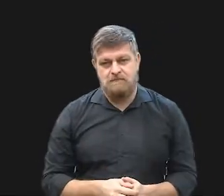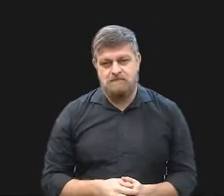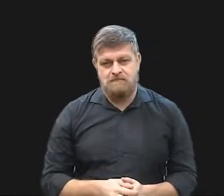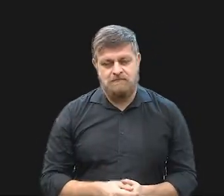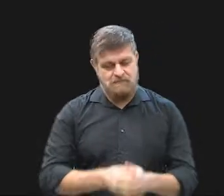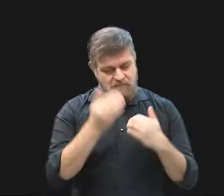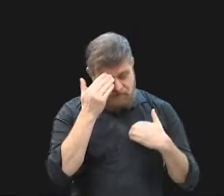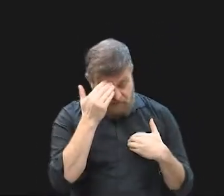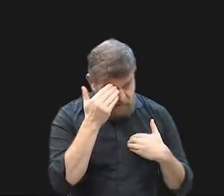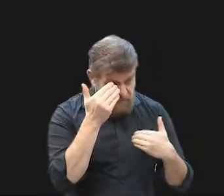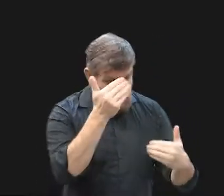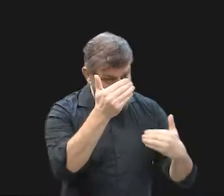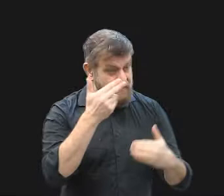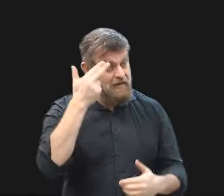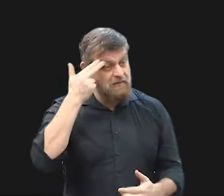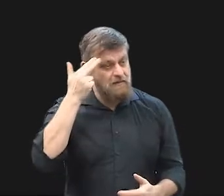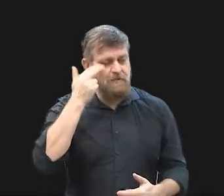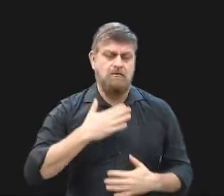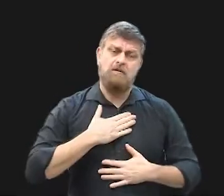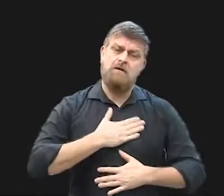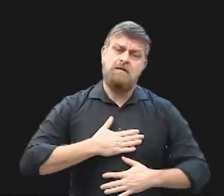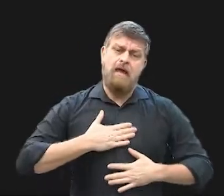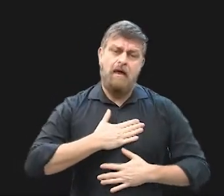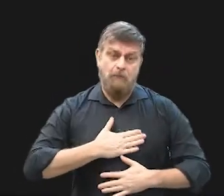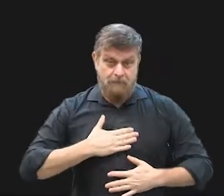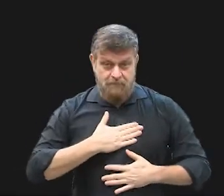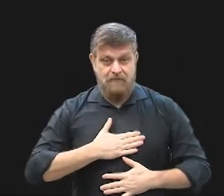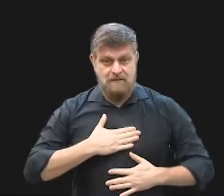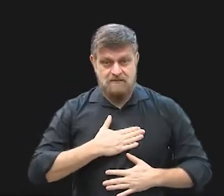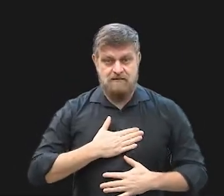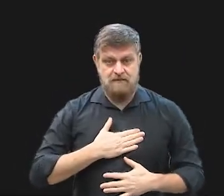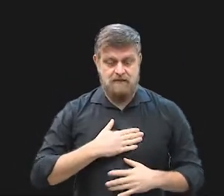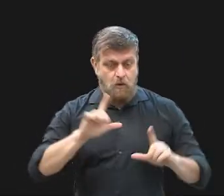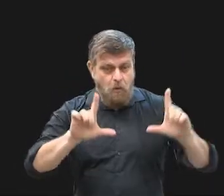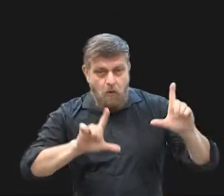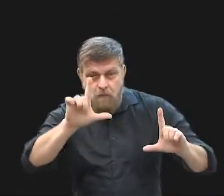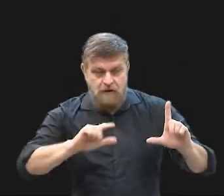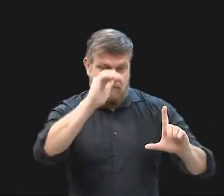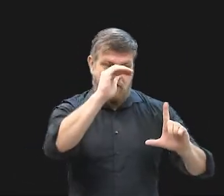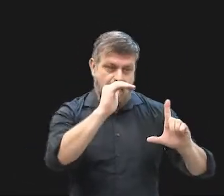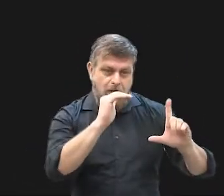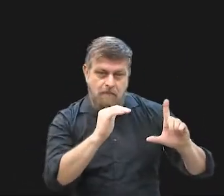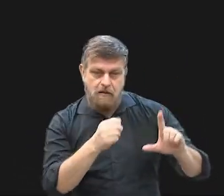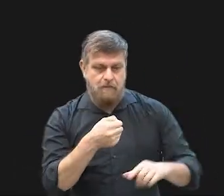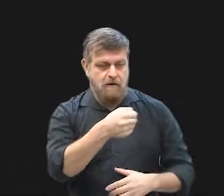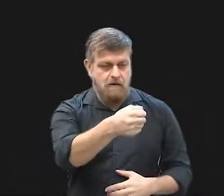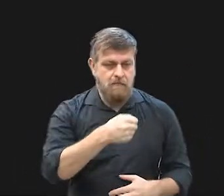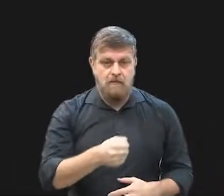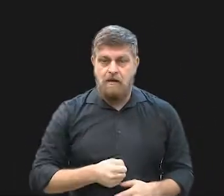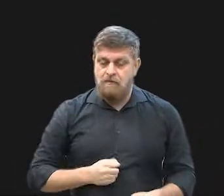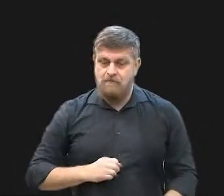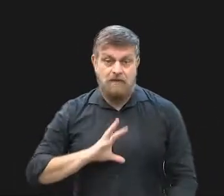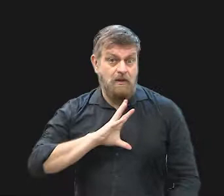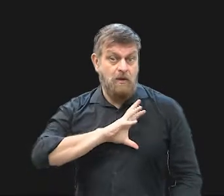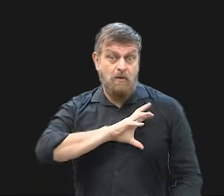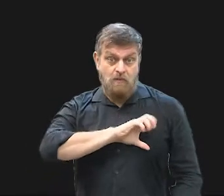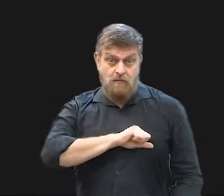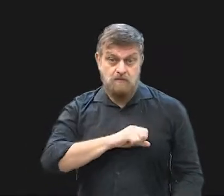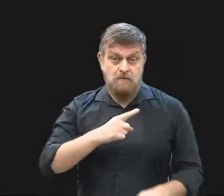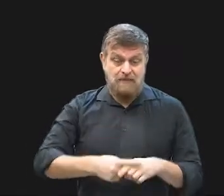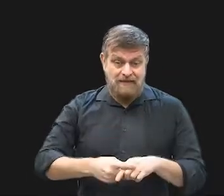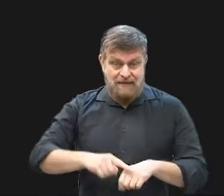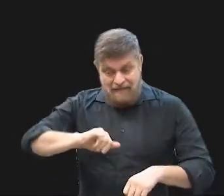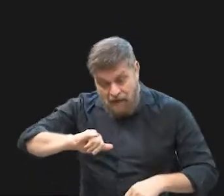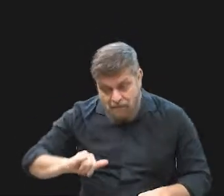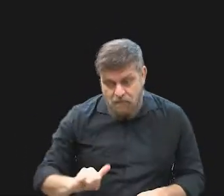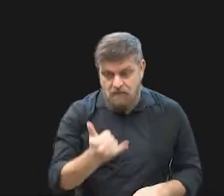Muito obrigado, Gabriel. É um prazer enorme participar do programa Em Pauta. Sabe que eu gosto muito, é o momento que a gente tem a oportunidade